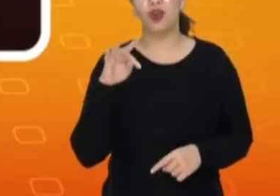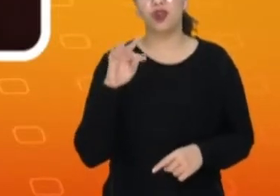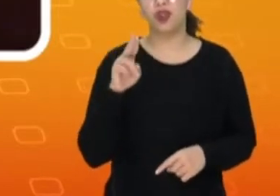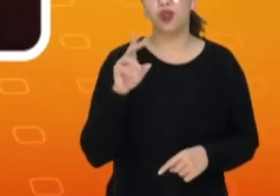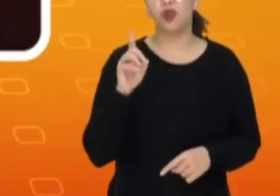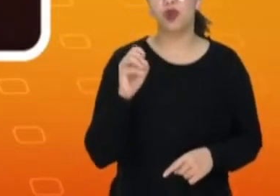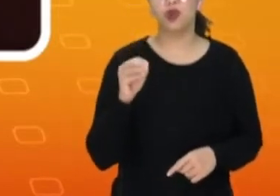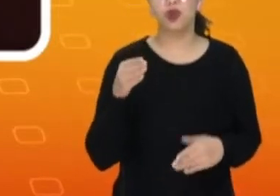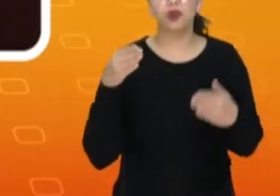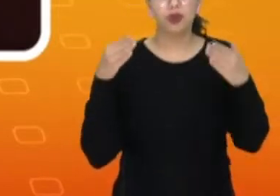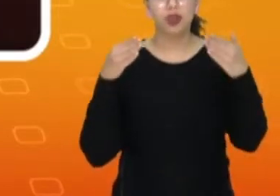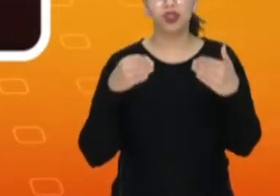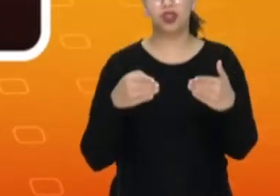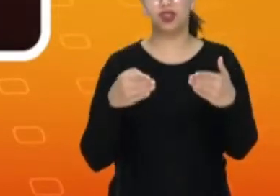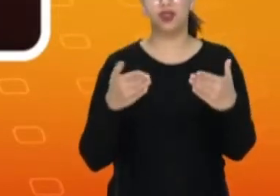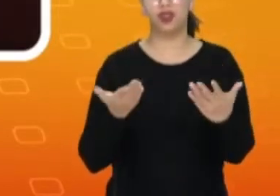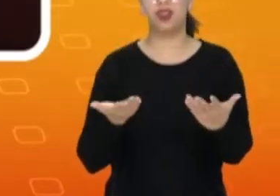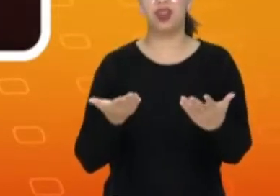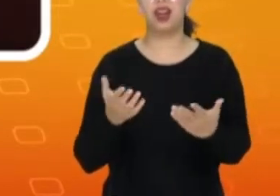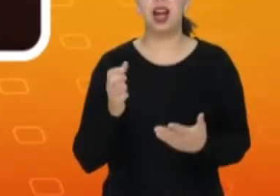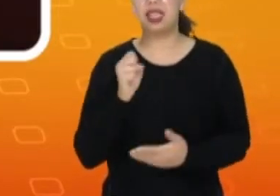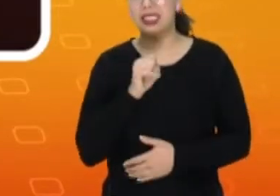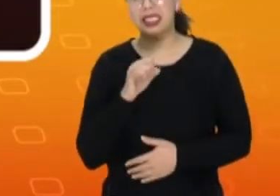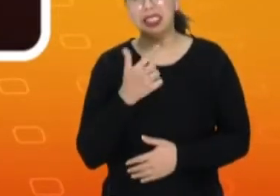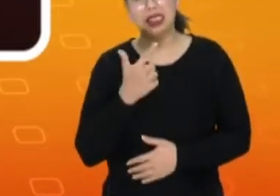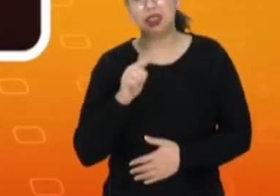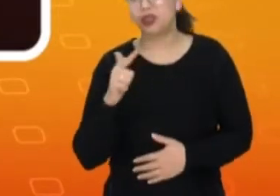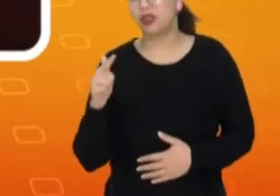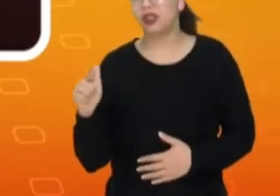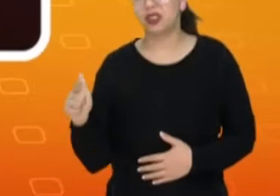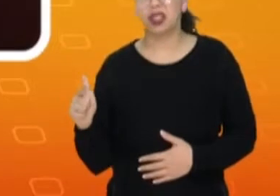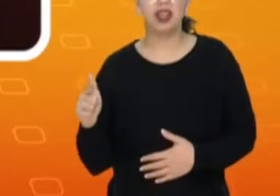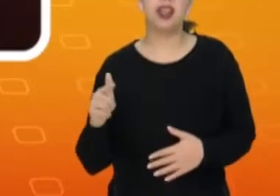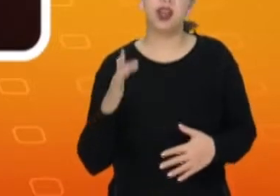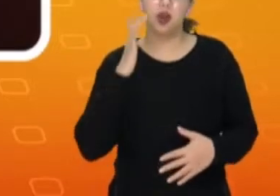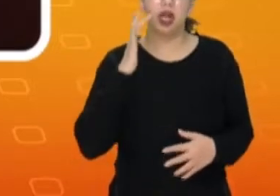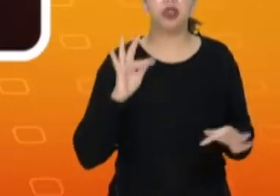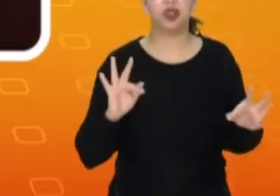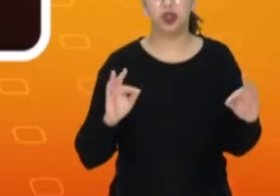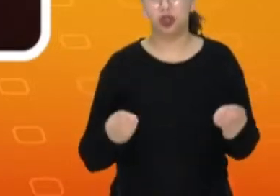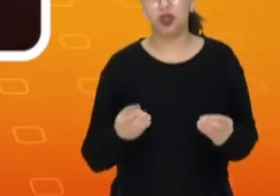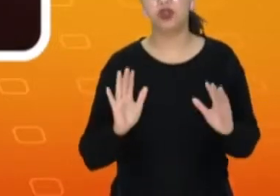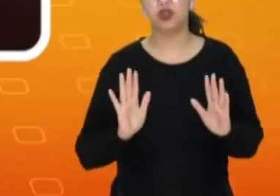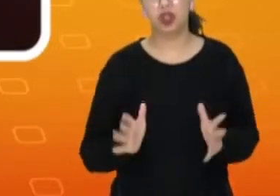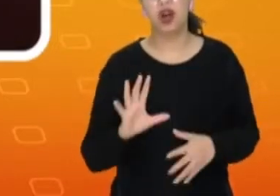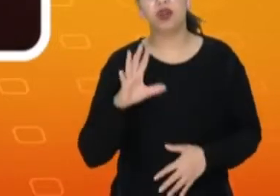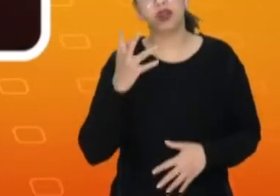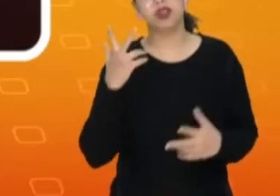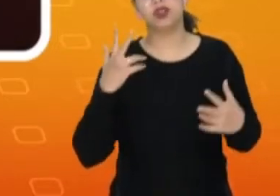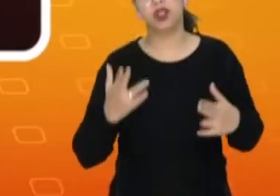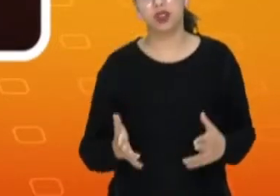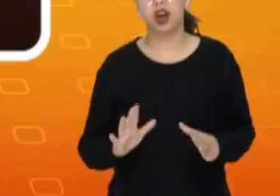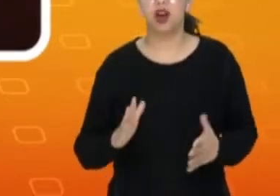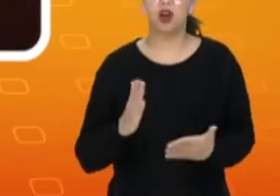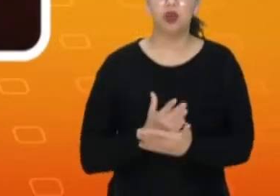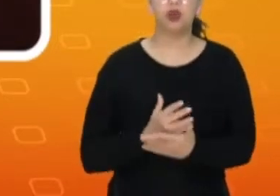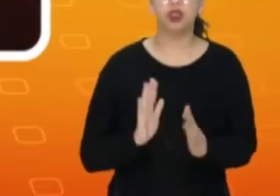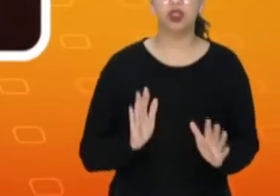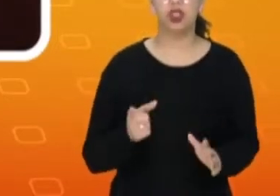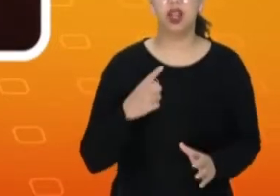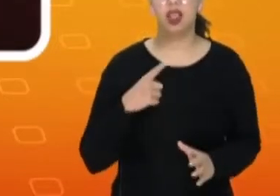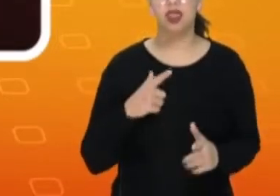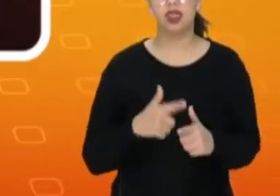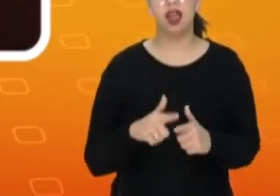talvez, se você não tiver isso, e acho que todo mundo já passou por isso, provavelmente alguns talvez já até tenham resolvido essa questão, mas se é uma coisa que, se